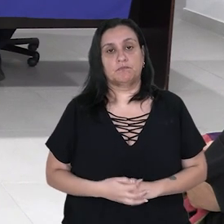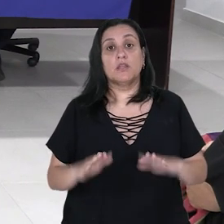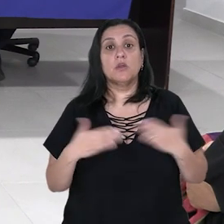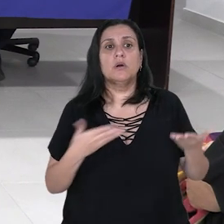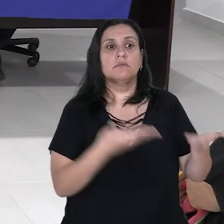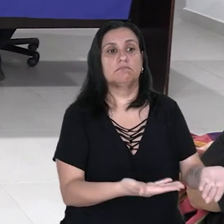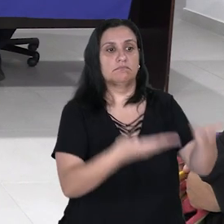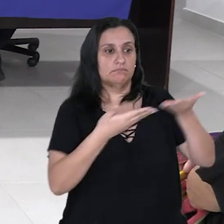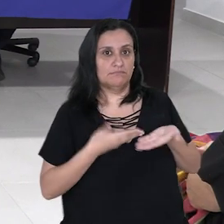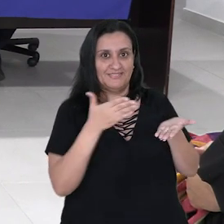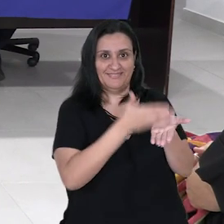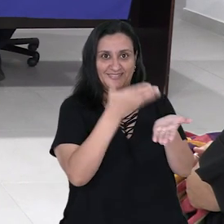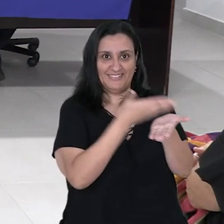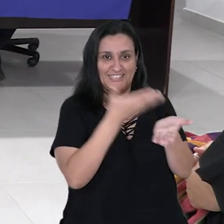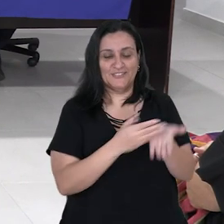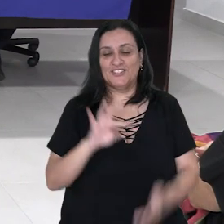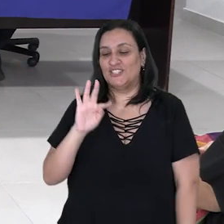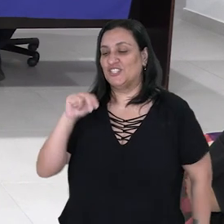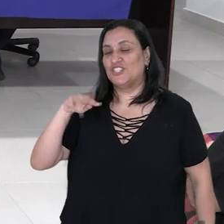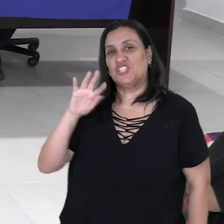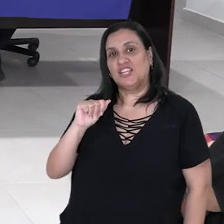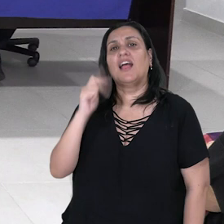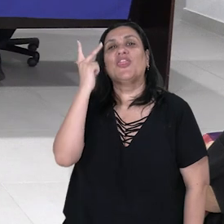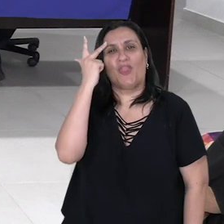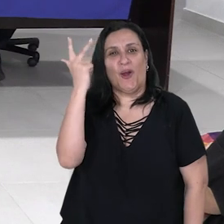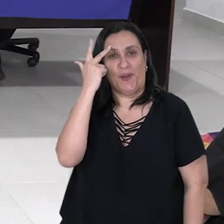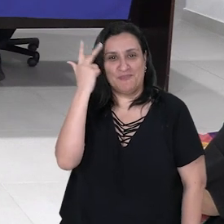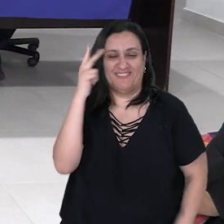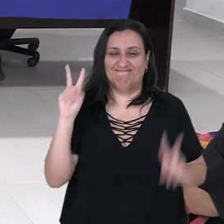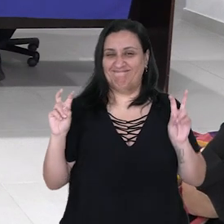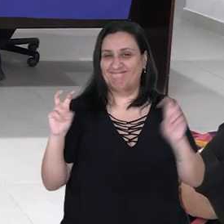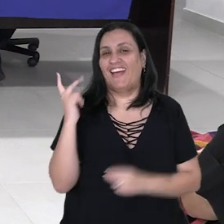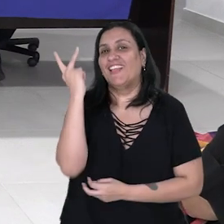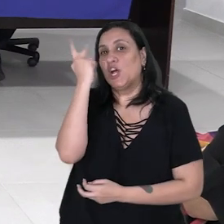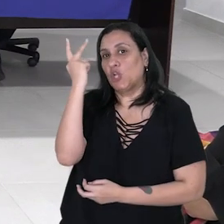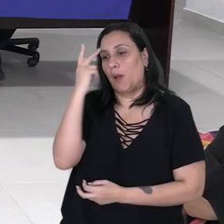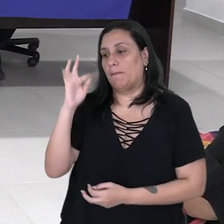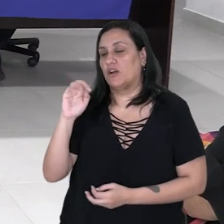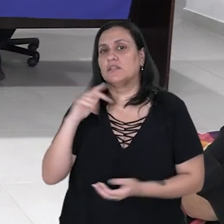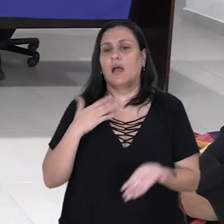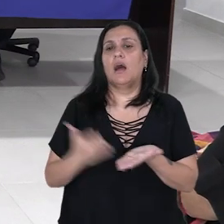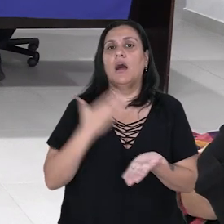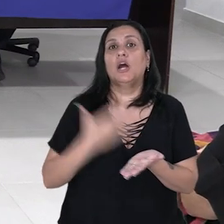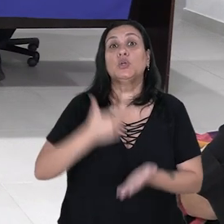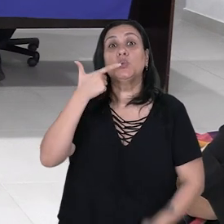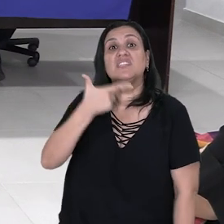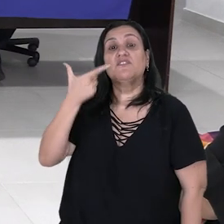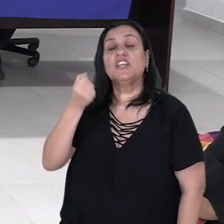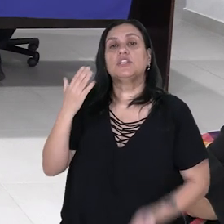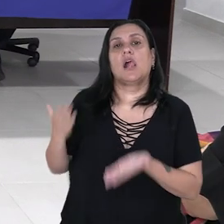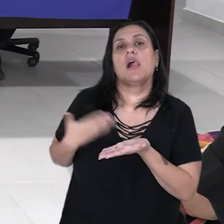para a gente, o livro em tinta, né, que é o que vocês chamam livro normal, né, entre aspas, é o livro em tinta, ele tem cerca de 220